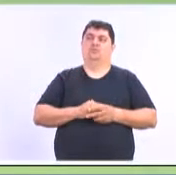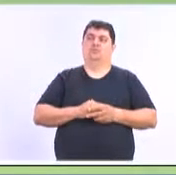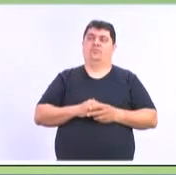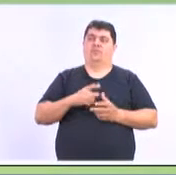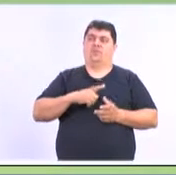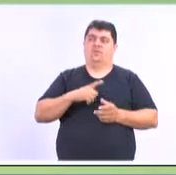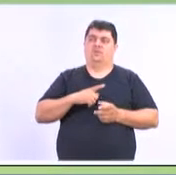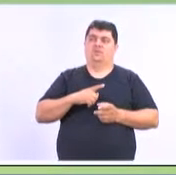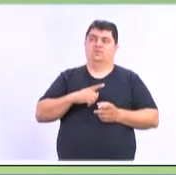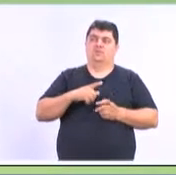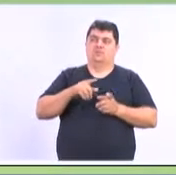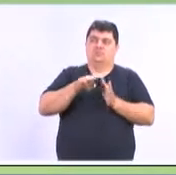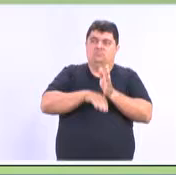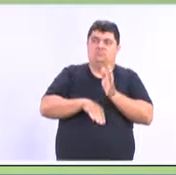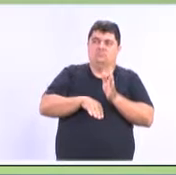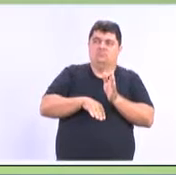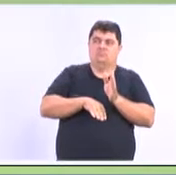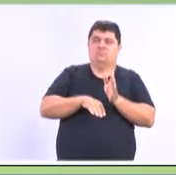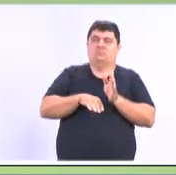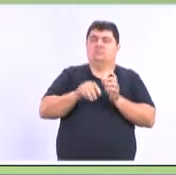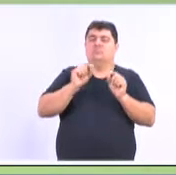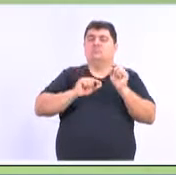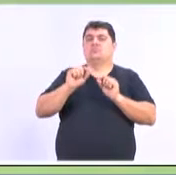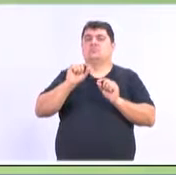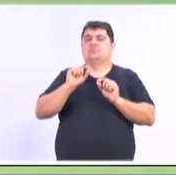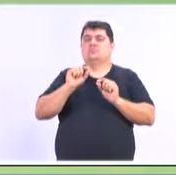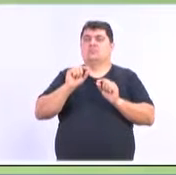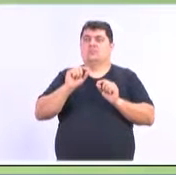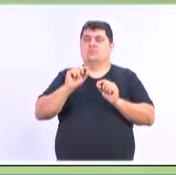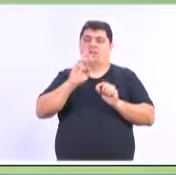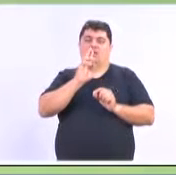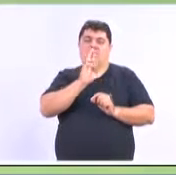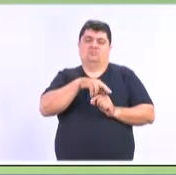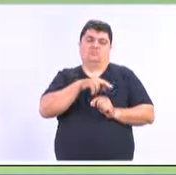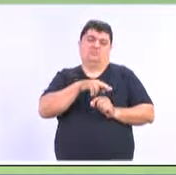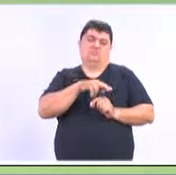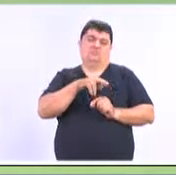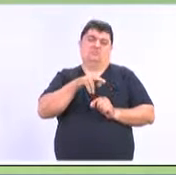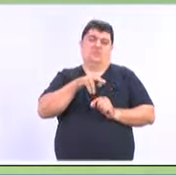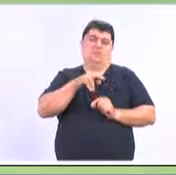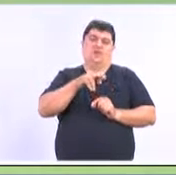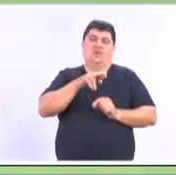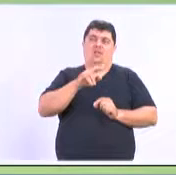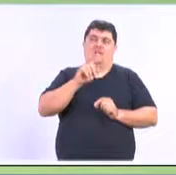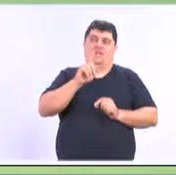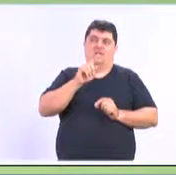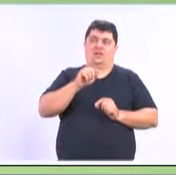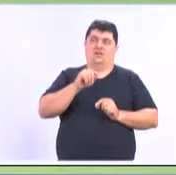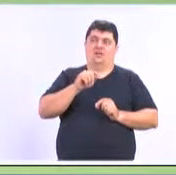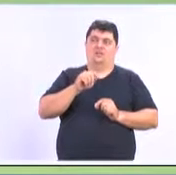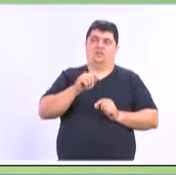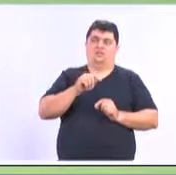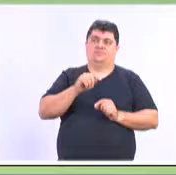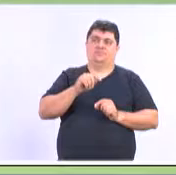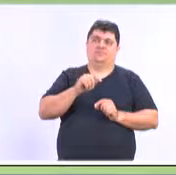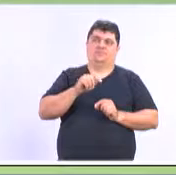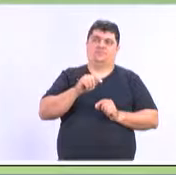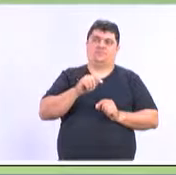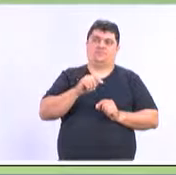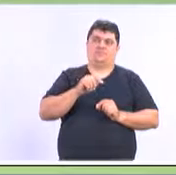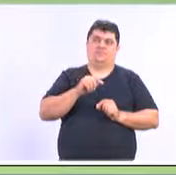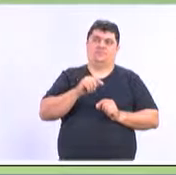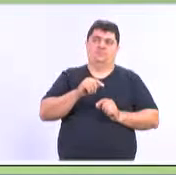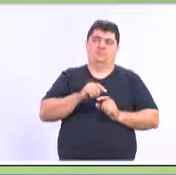receita líquida menos os custos das vendas, dá o quê? Meu resultado bruto. Ou seja, o meu resultado, que ele é o resultado